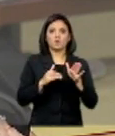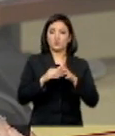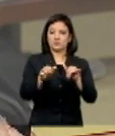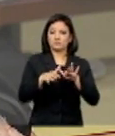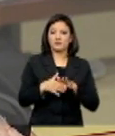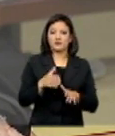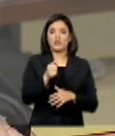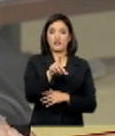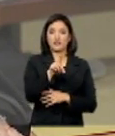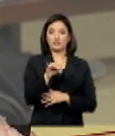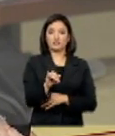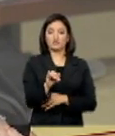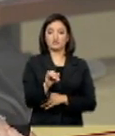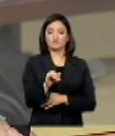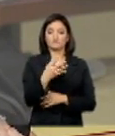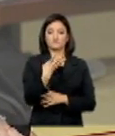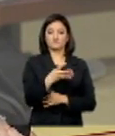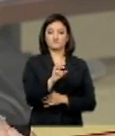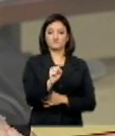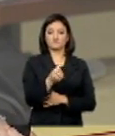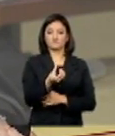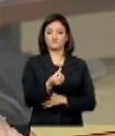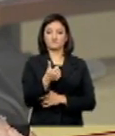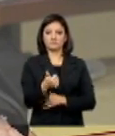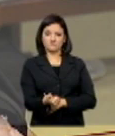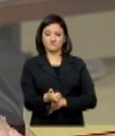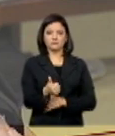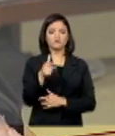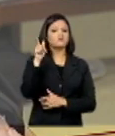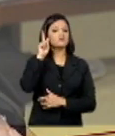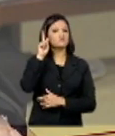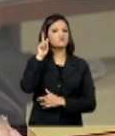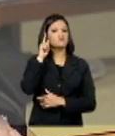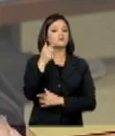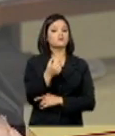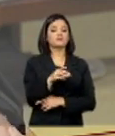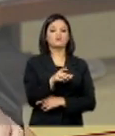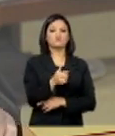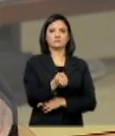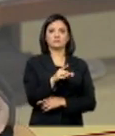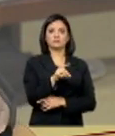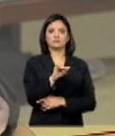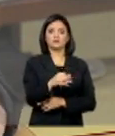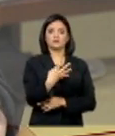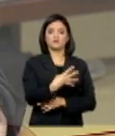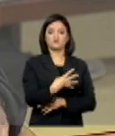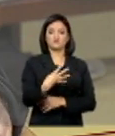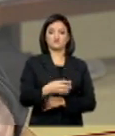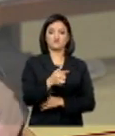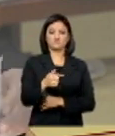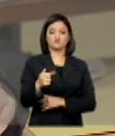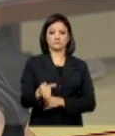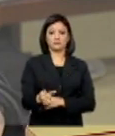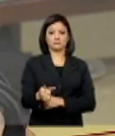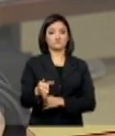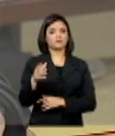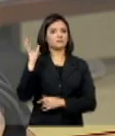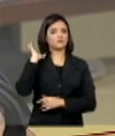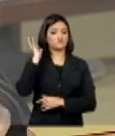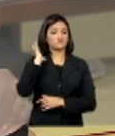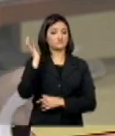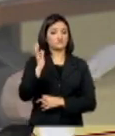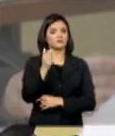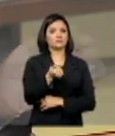é 4 861 uma mente sadia iii 4 477 misteriosa ver bem a